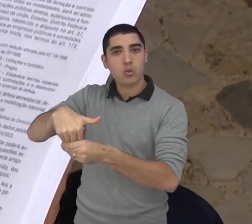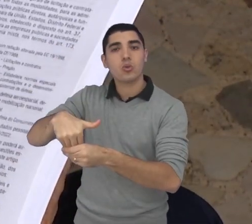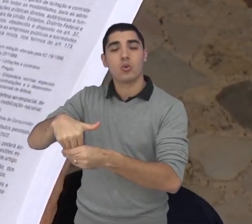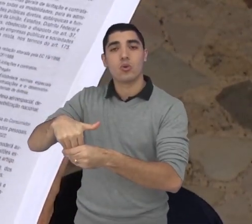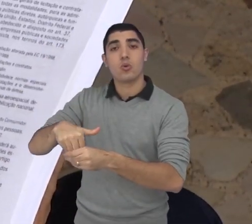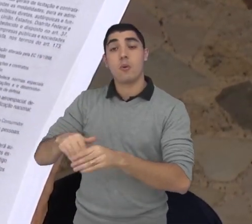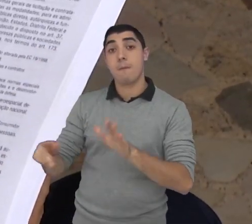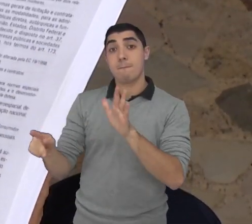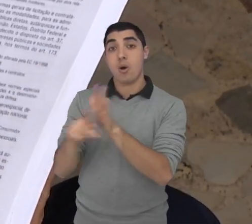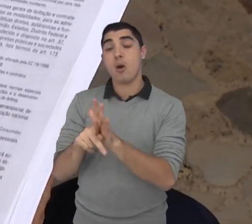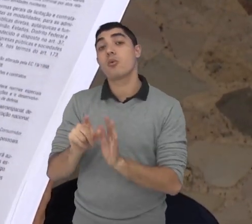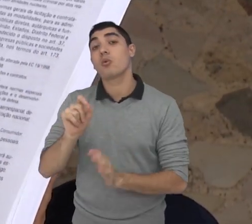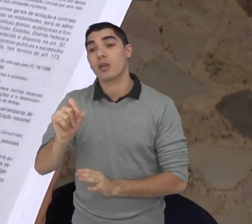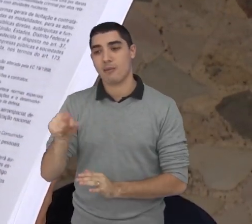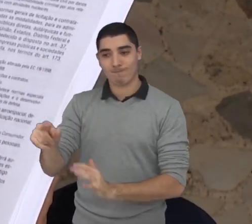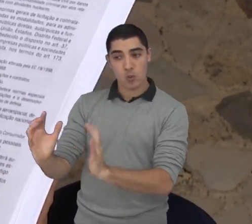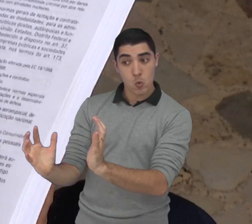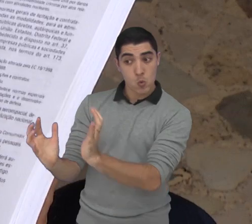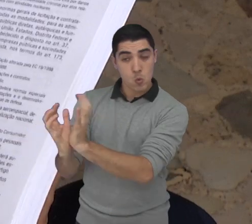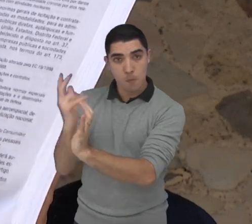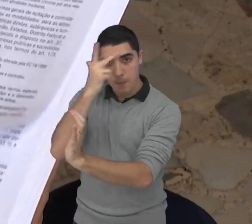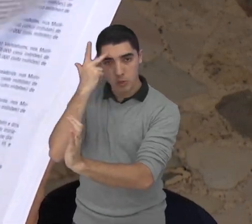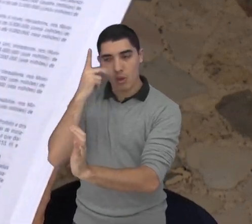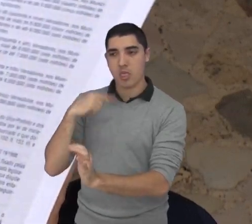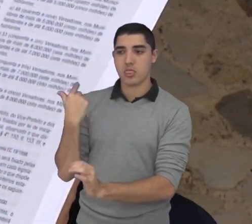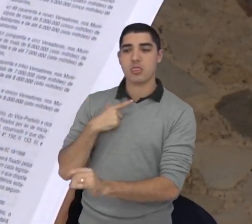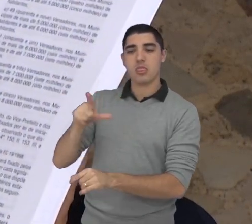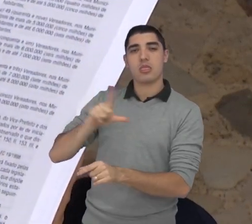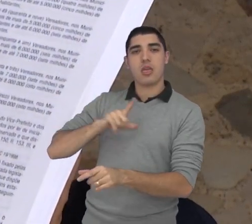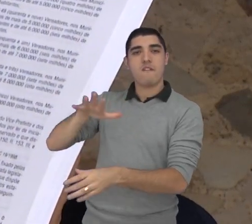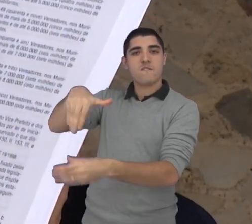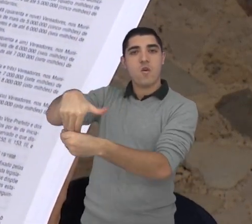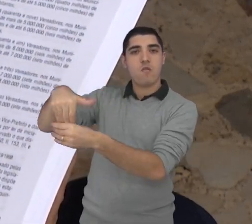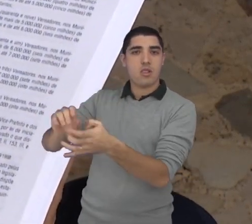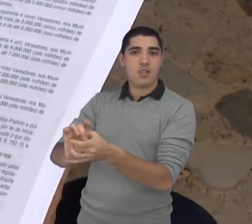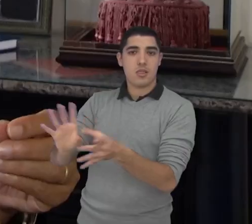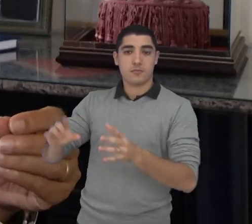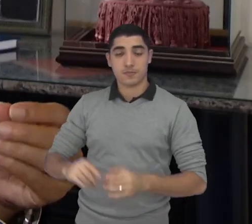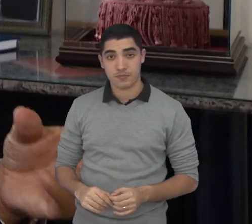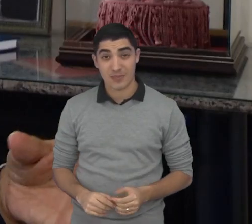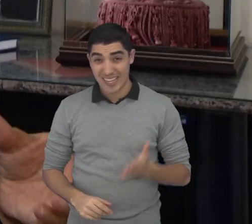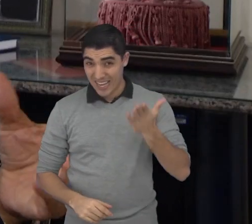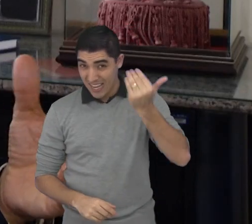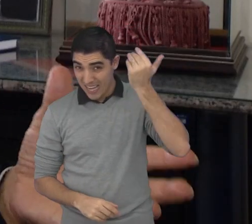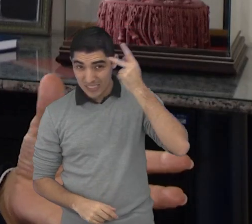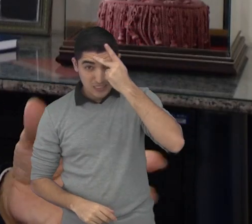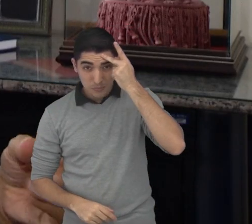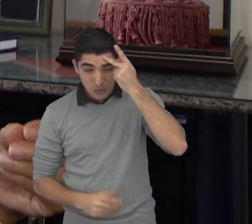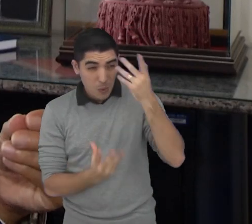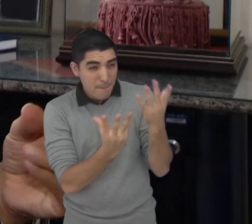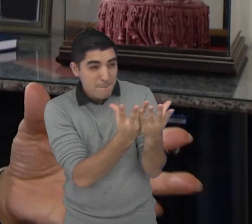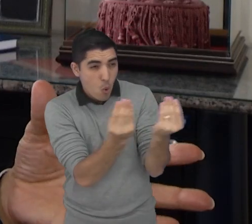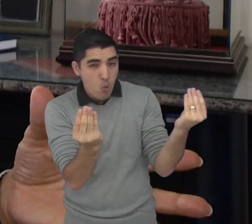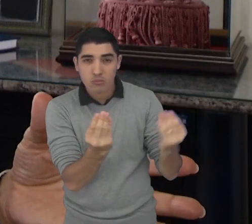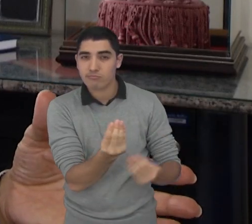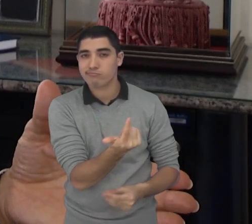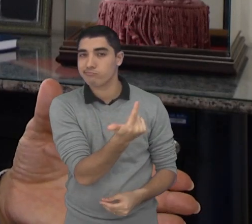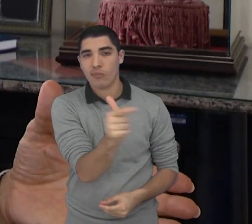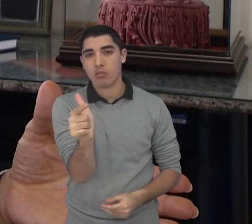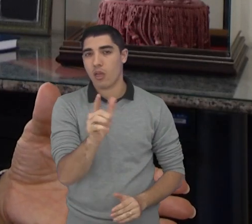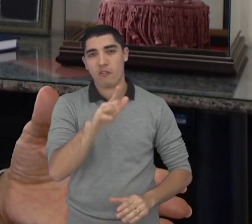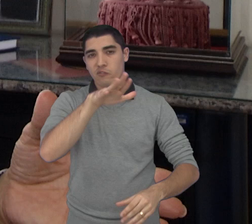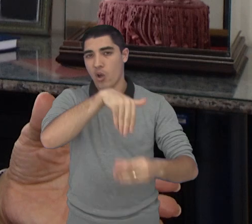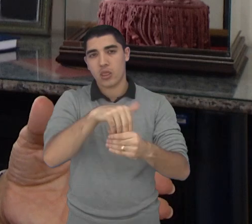voto censitário, que era concedido a um determinado grupo de pessoas. Muitas pessoas não tinham direito